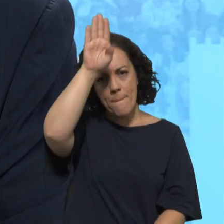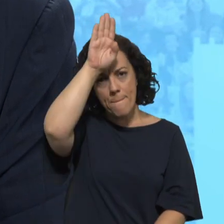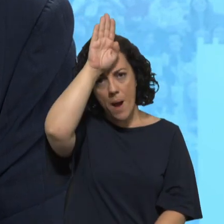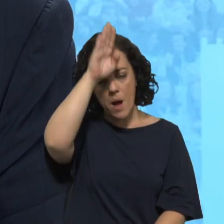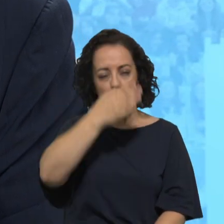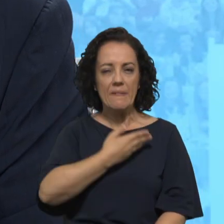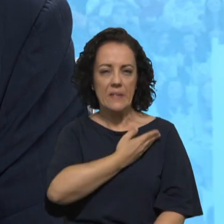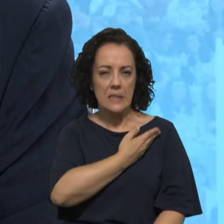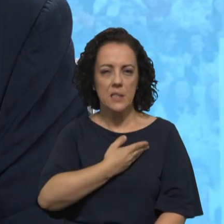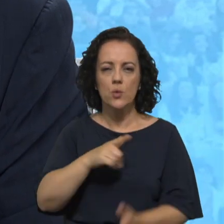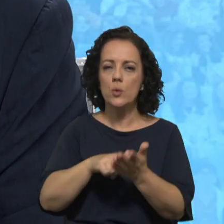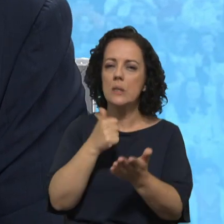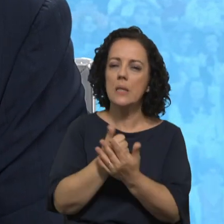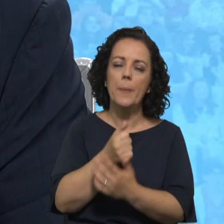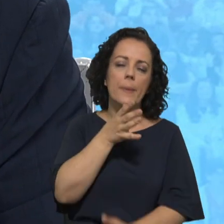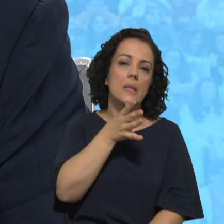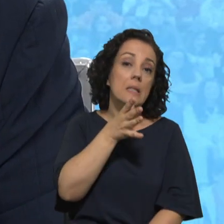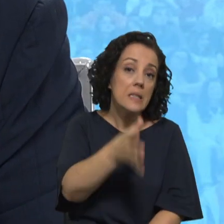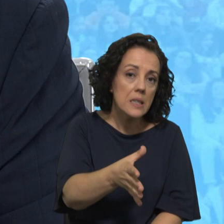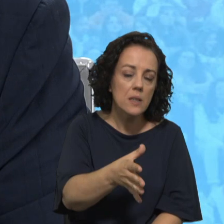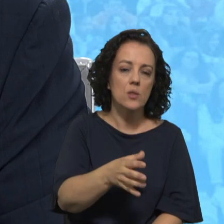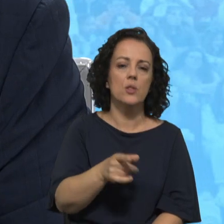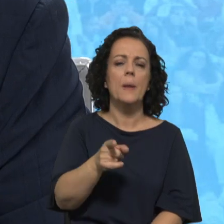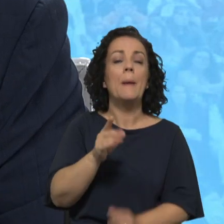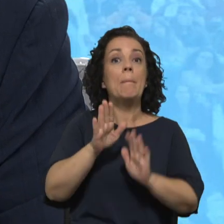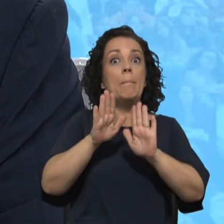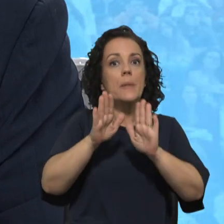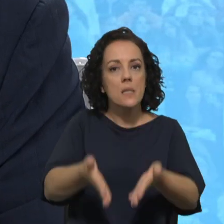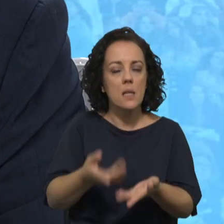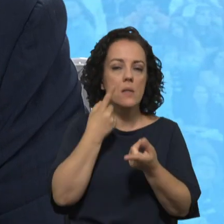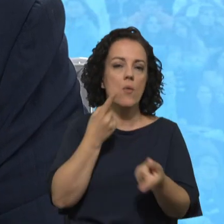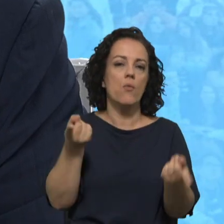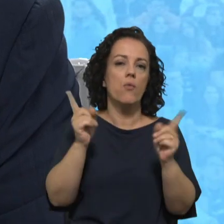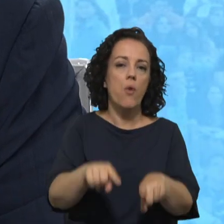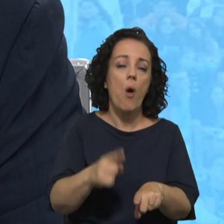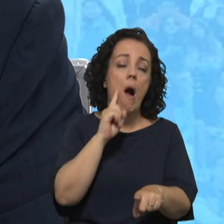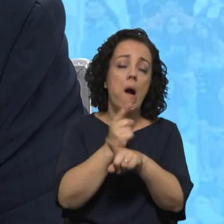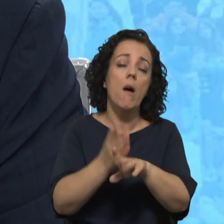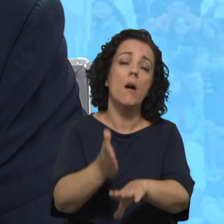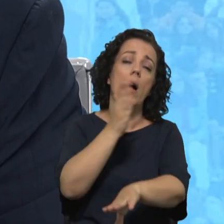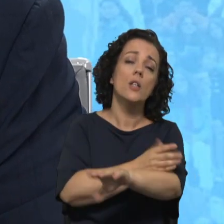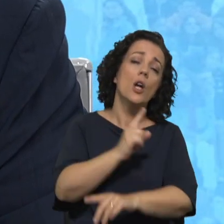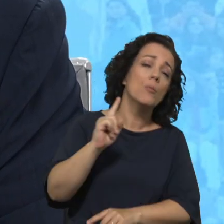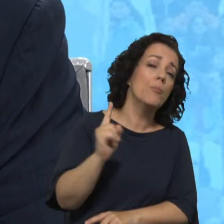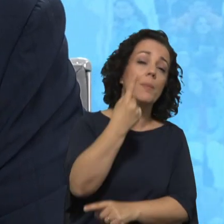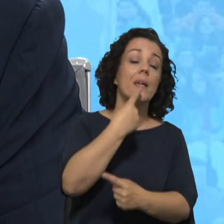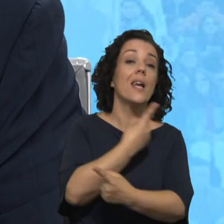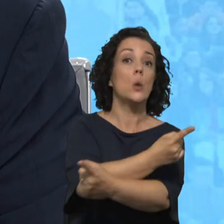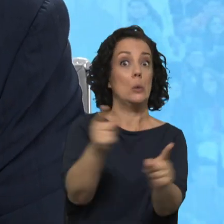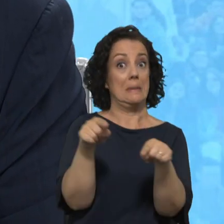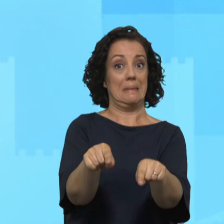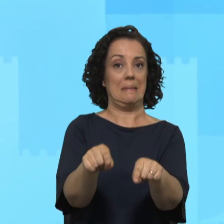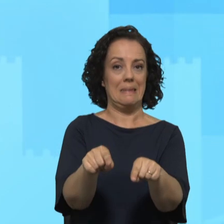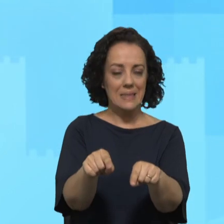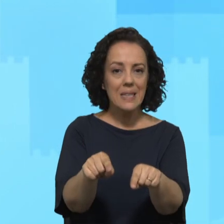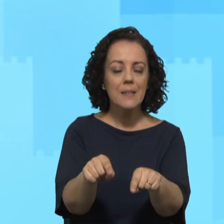sempre, insiste sempre que é necessário voltarmos sempre ao primeiro anúncio. E este primeiro anúncio é isto, o anúncio